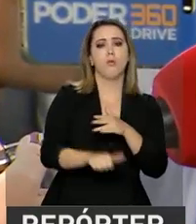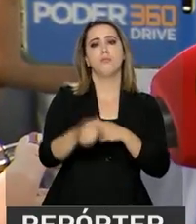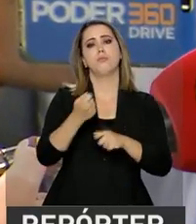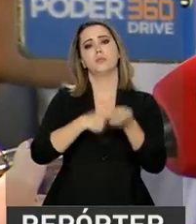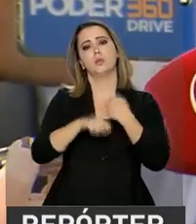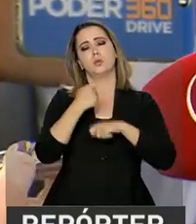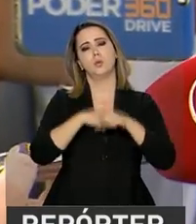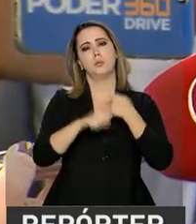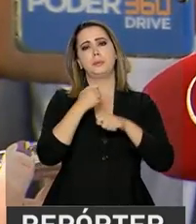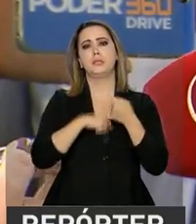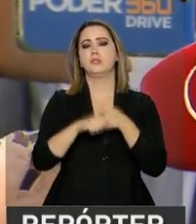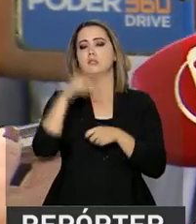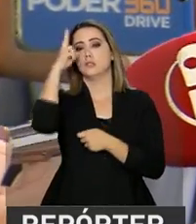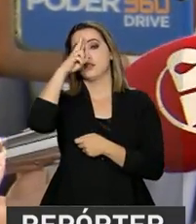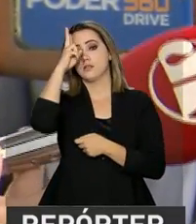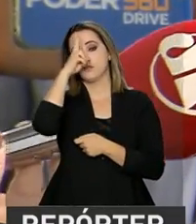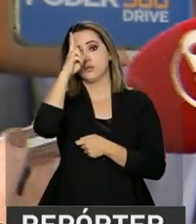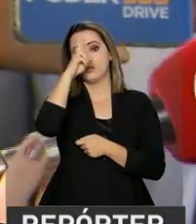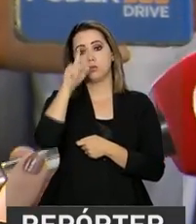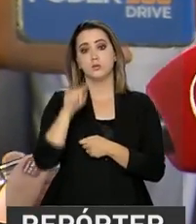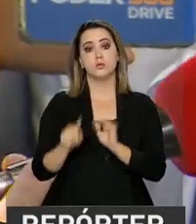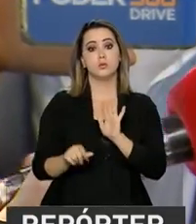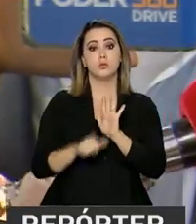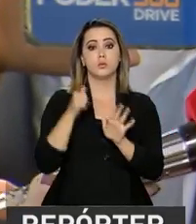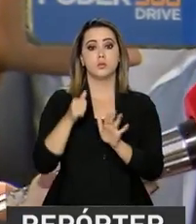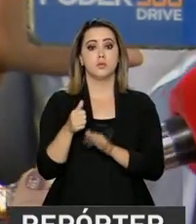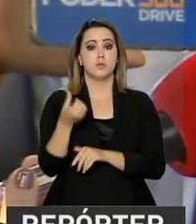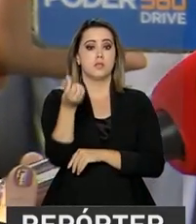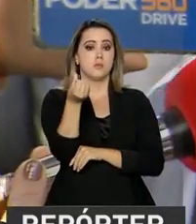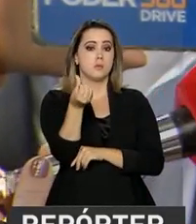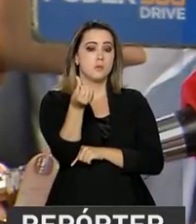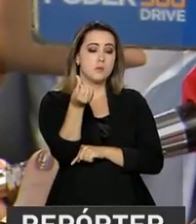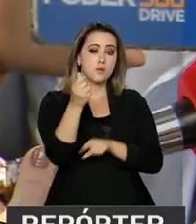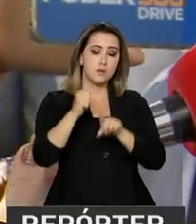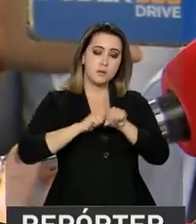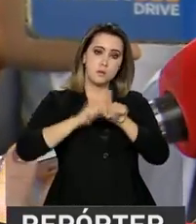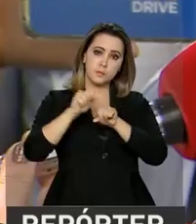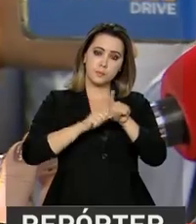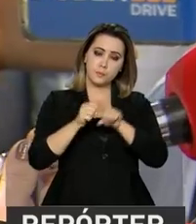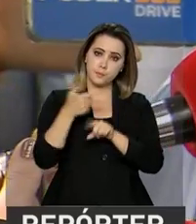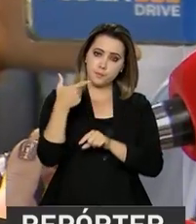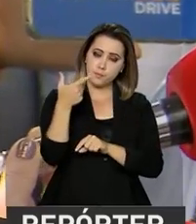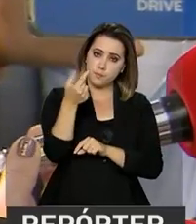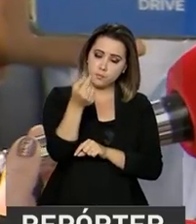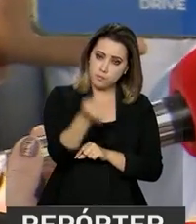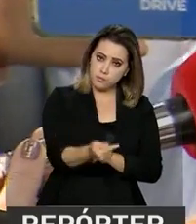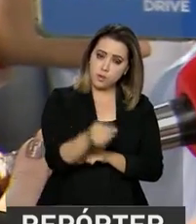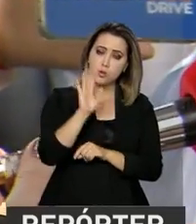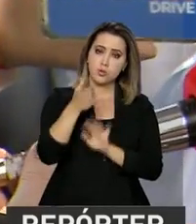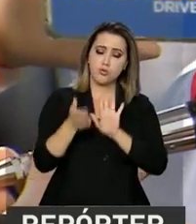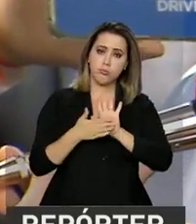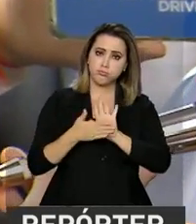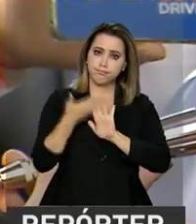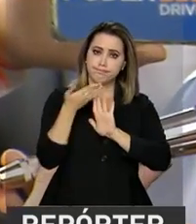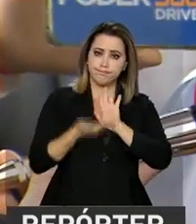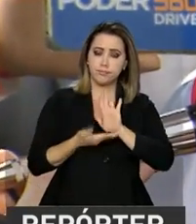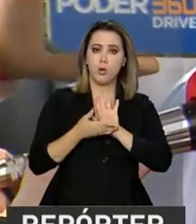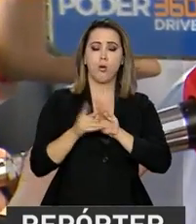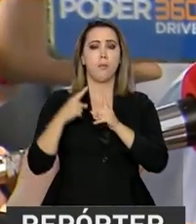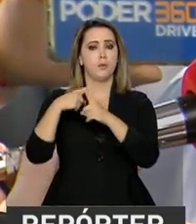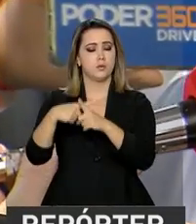da sua história e nos primeiros se meses de 2017 já apresentou números